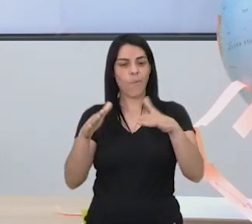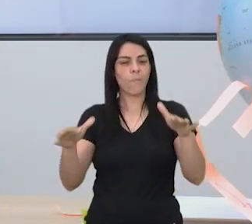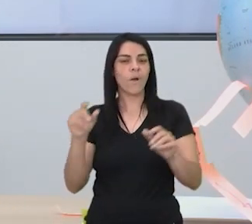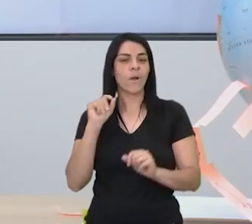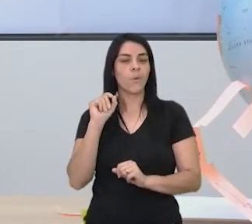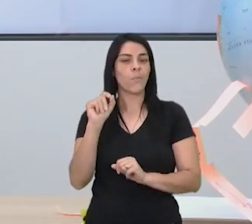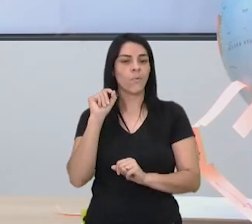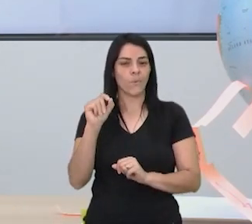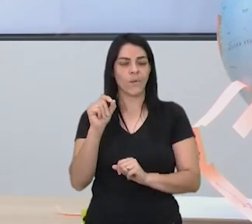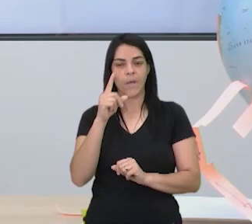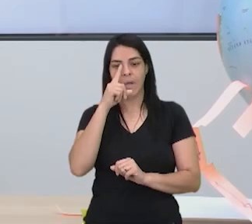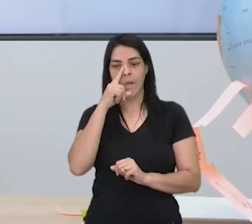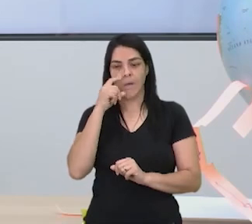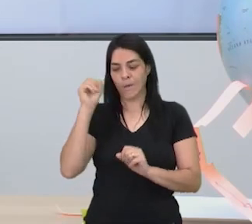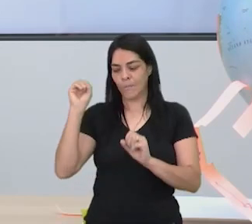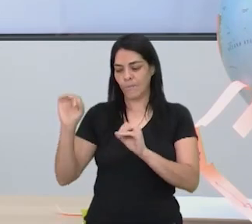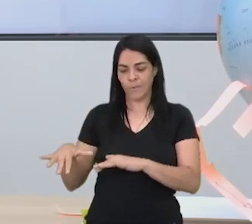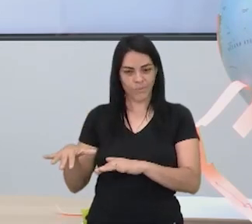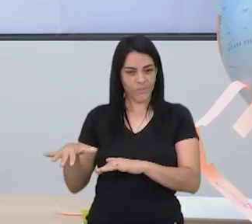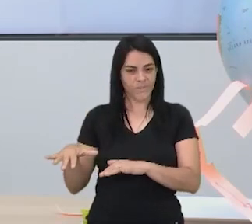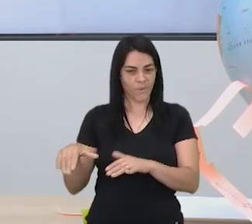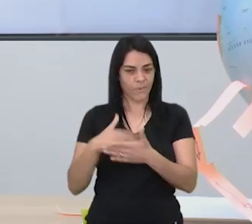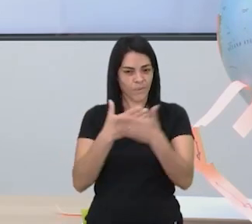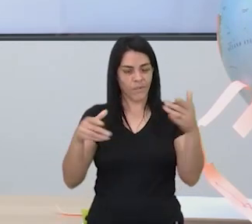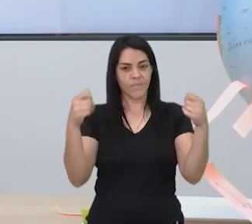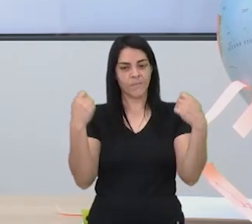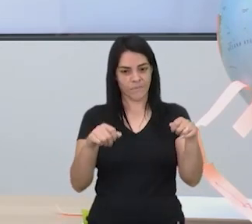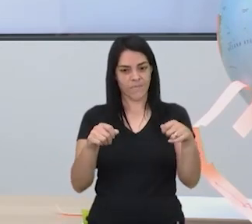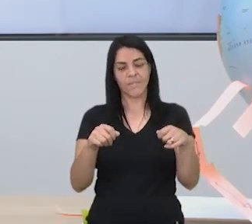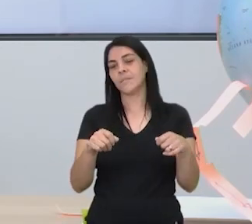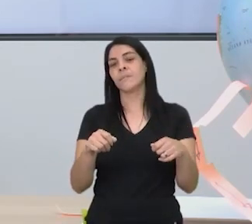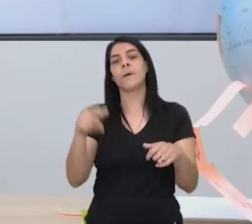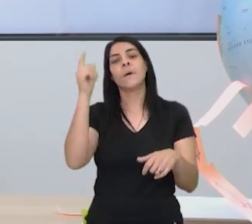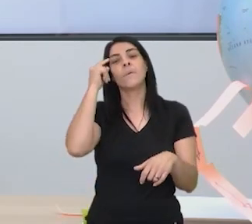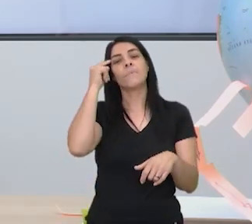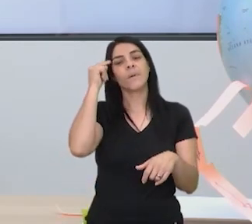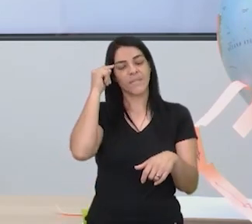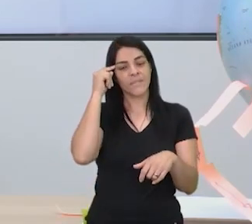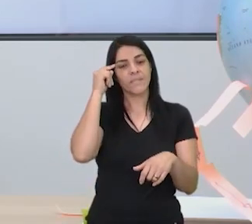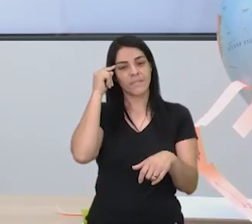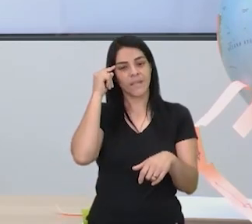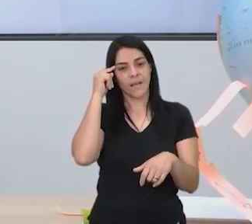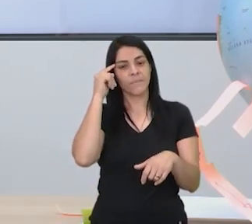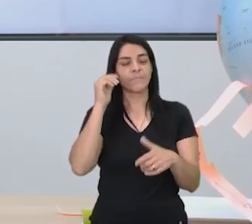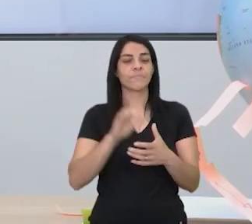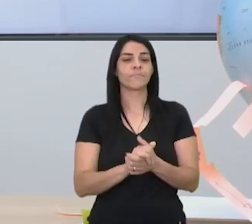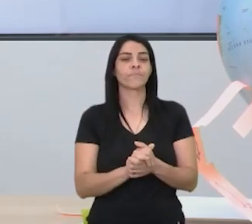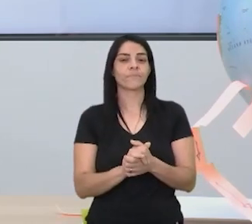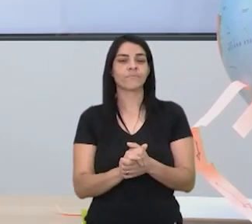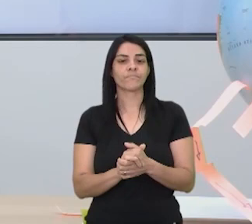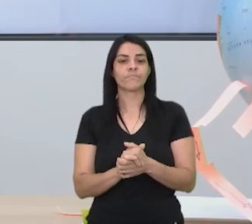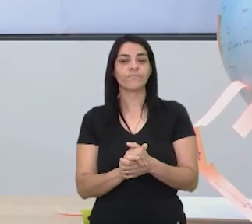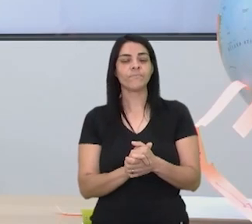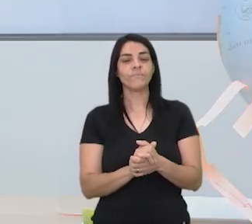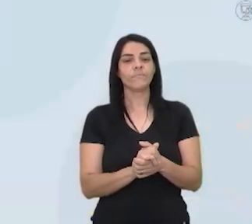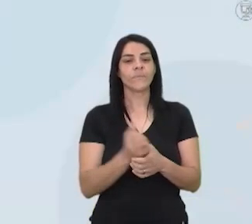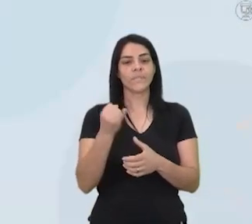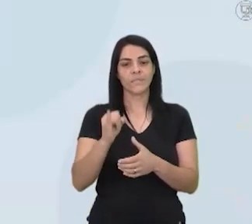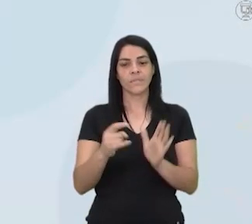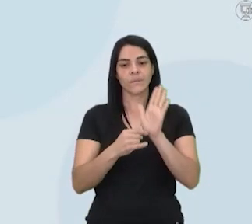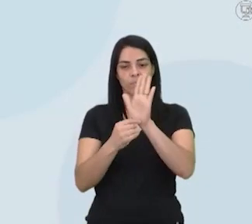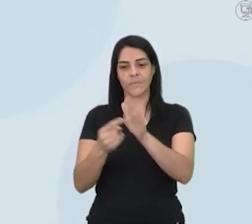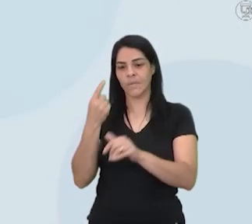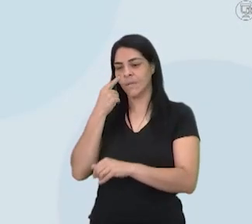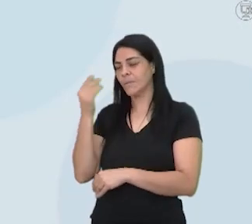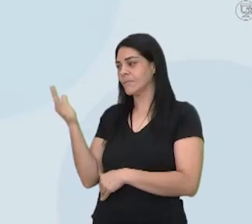a poluição. Então, a gente precisa pensar na vida marinha. E aí, se eu mostrar para vocês essa imagem que está aí, a